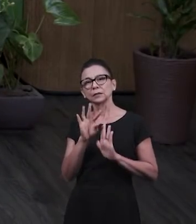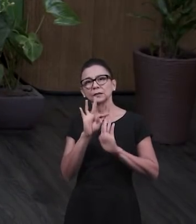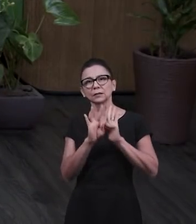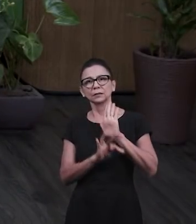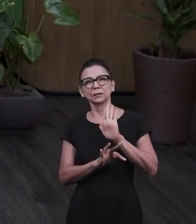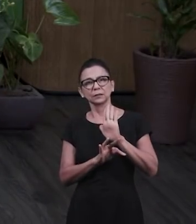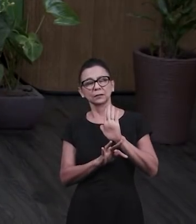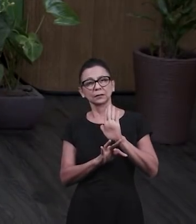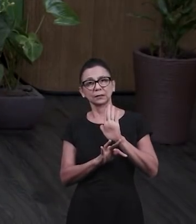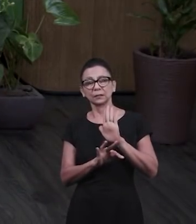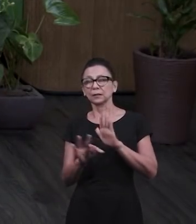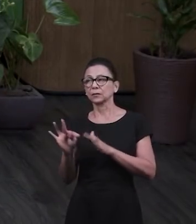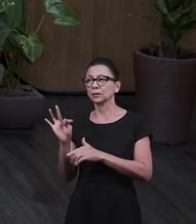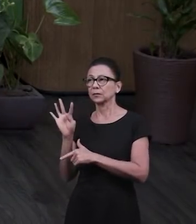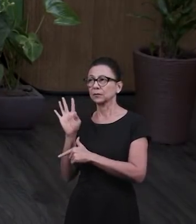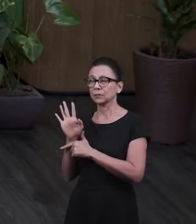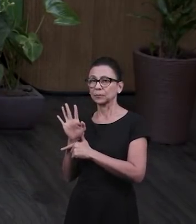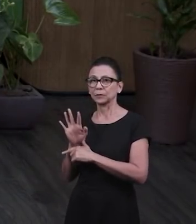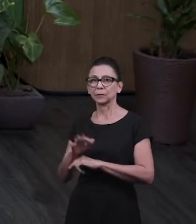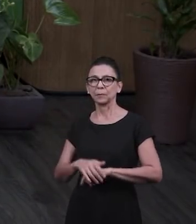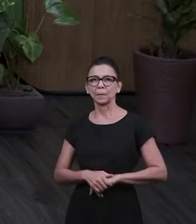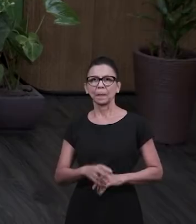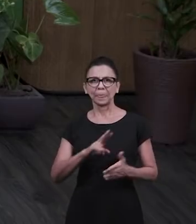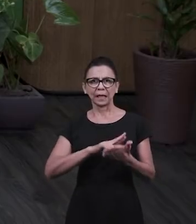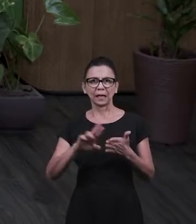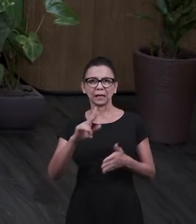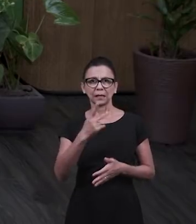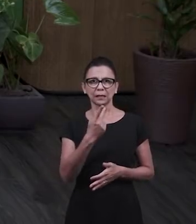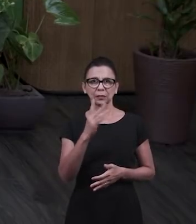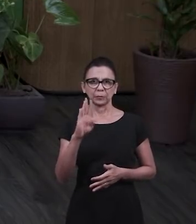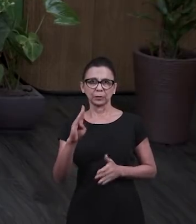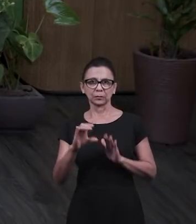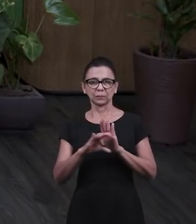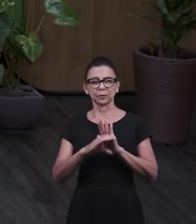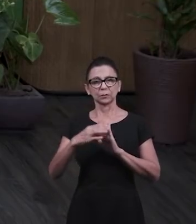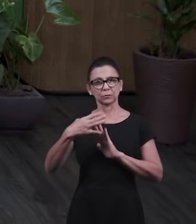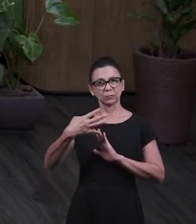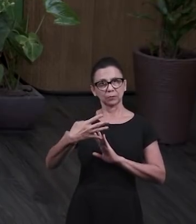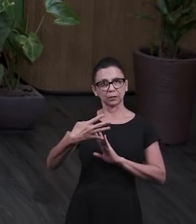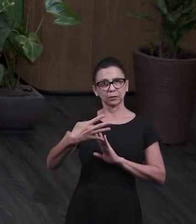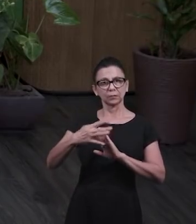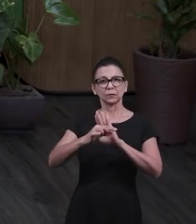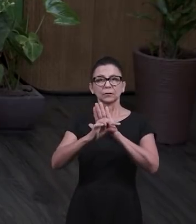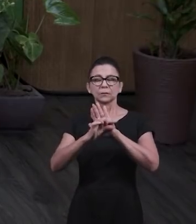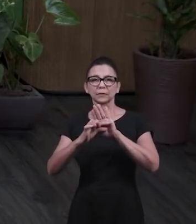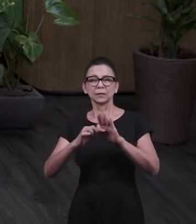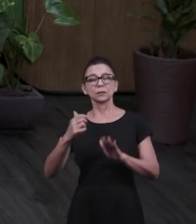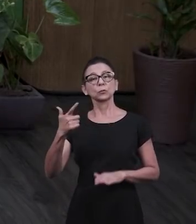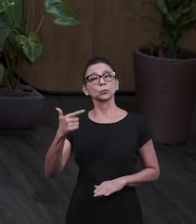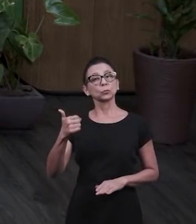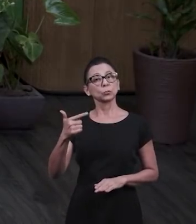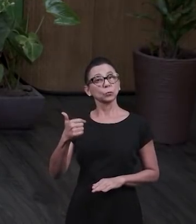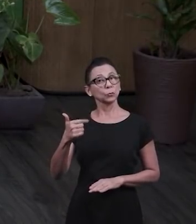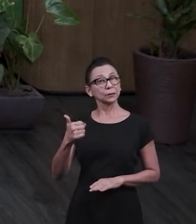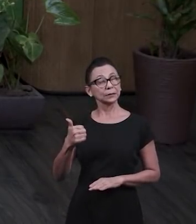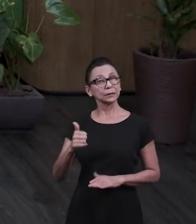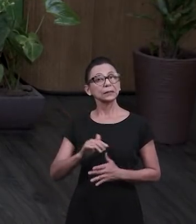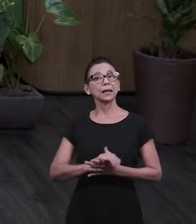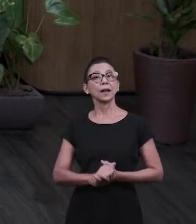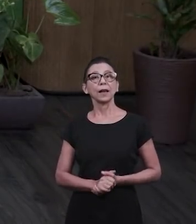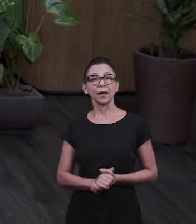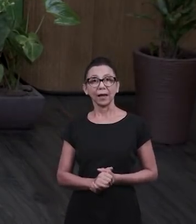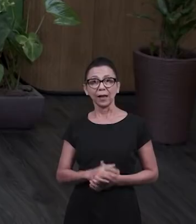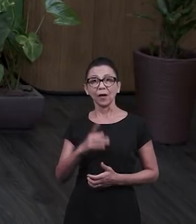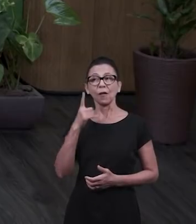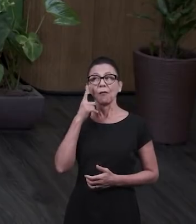projetado, está na carta aos Hebreus, capítulo 4, versículo 12, com destaque para